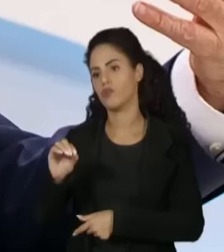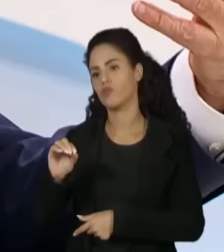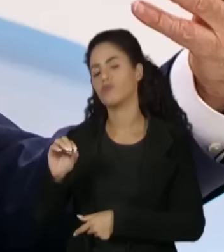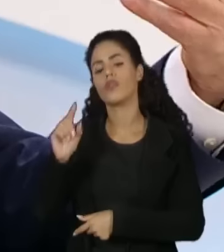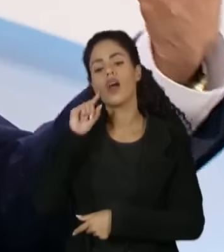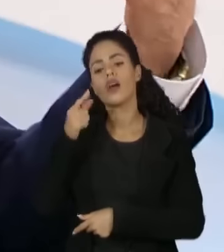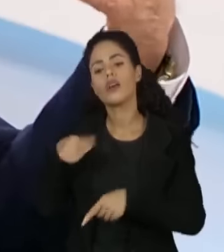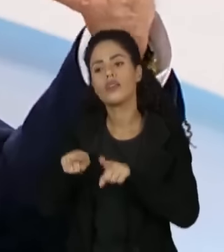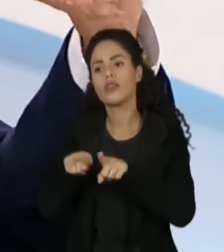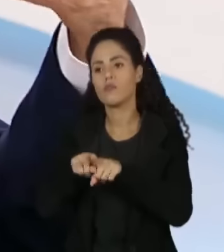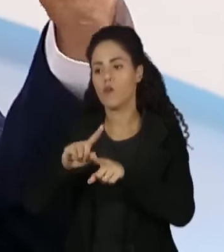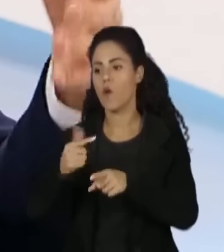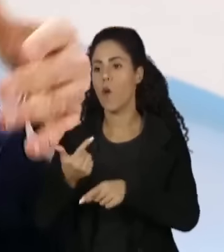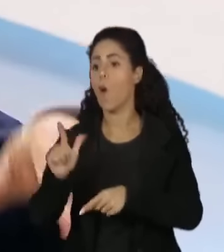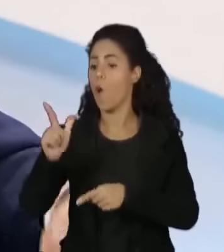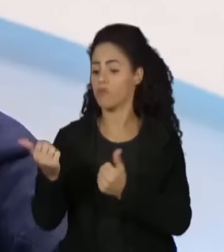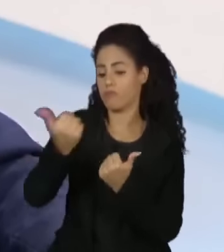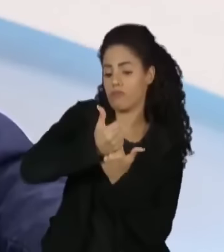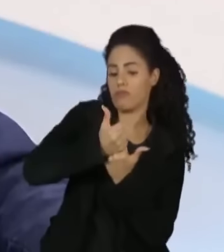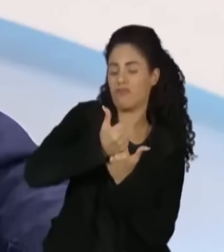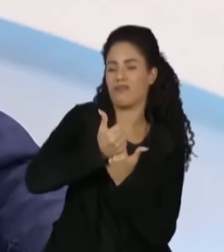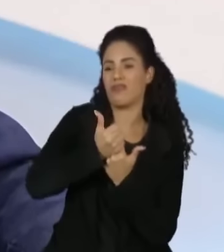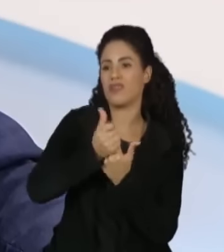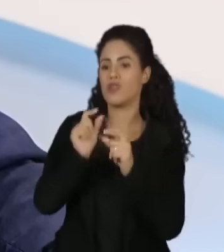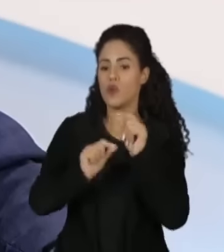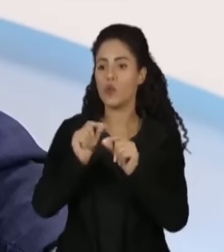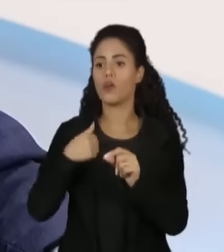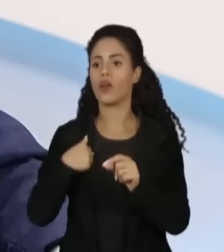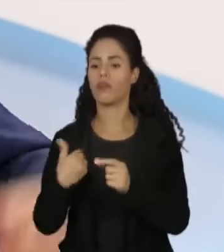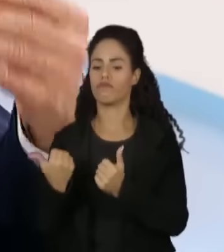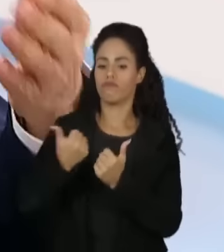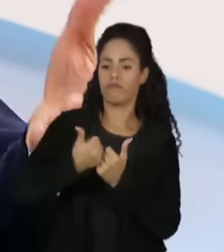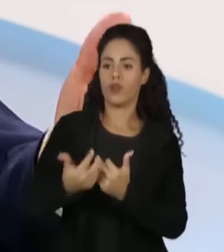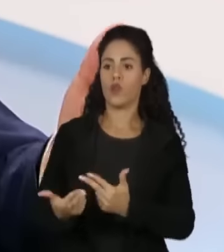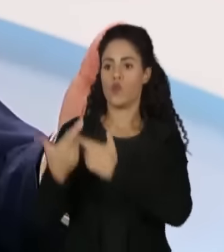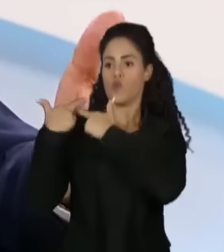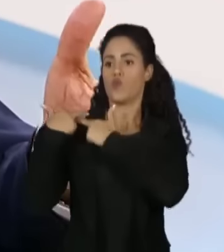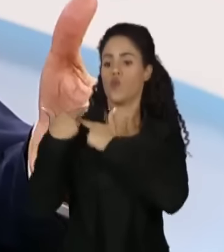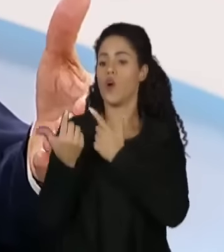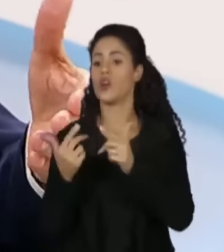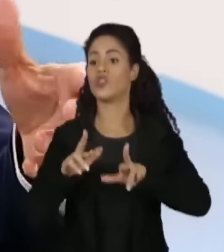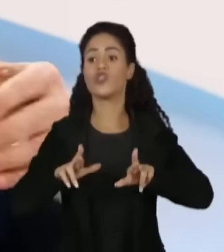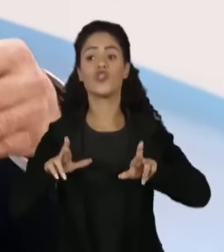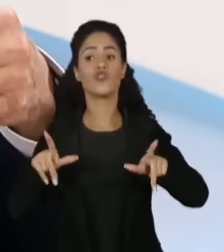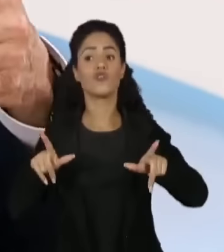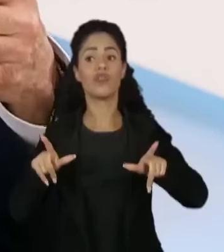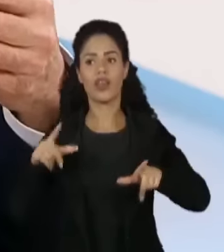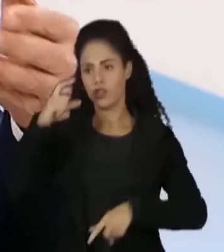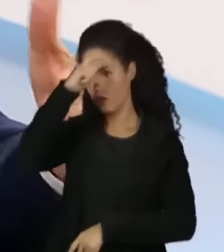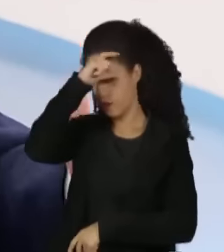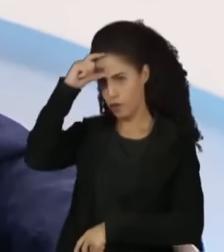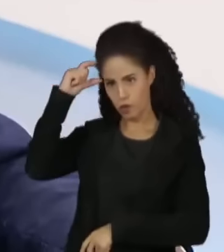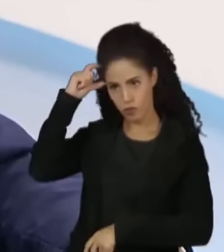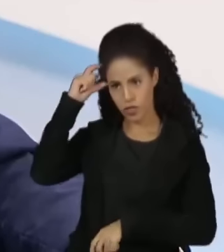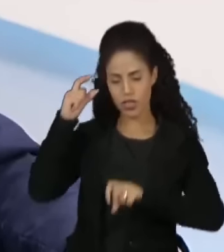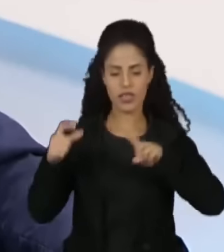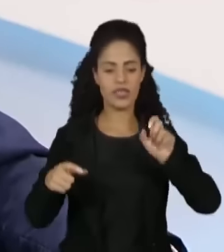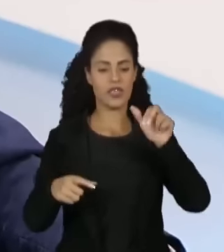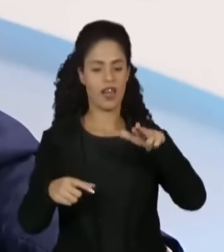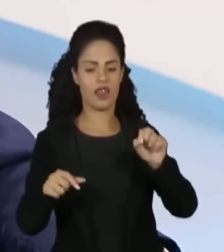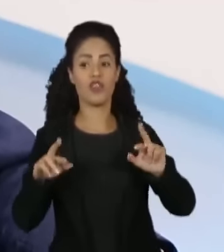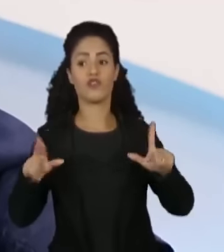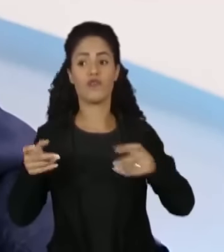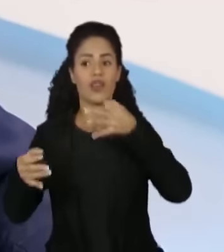anterior, o ministro Zanin tinha, de fato, uma posição diversa da do ministro Lewandowski, que votou